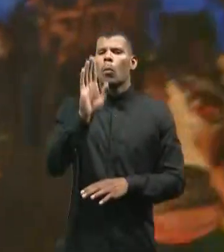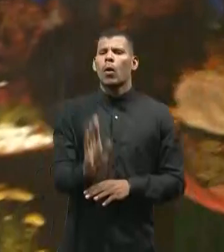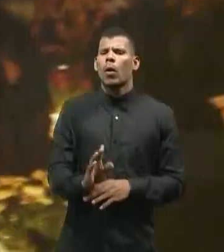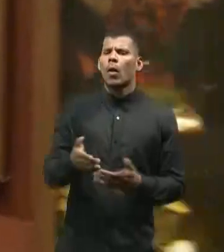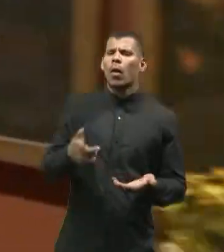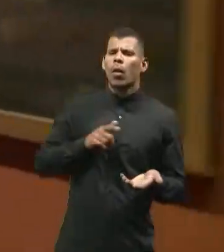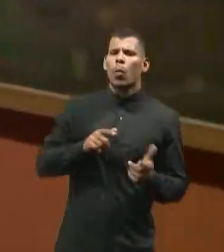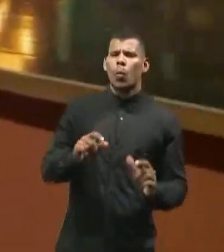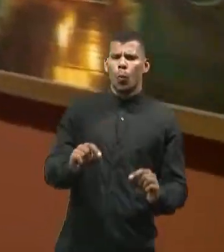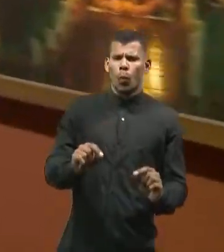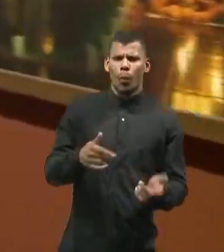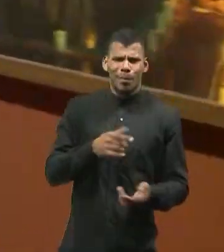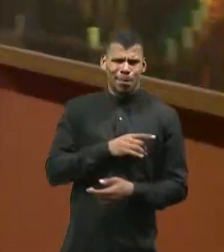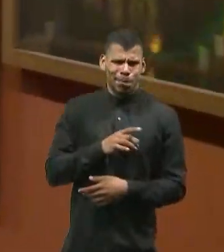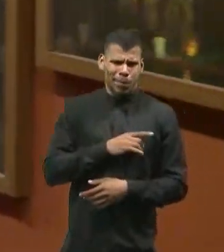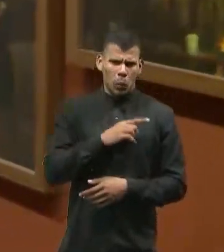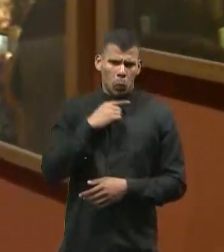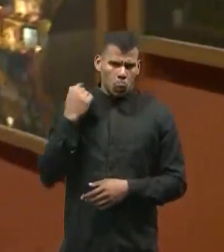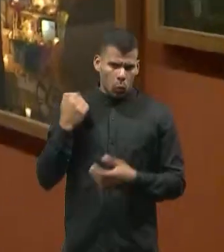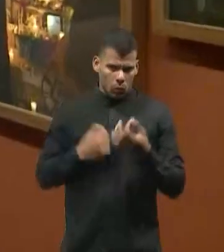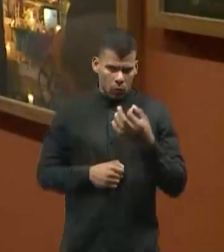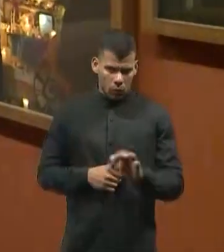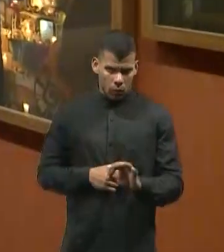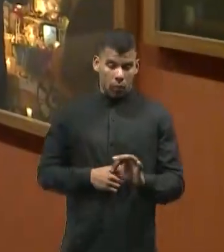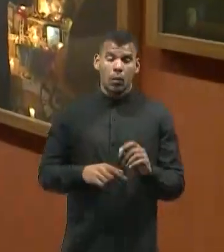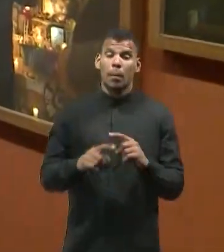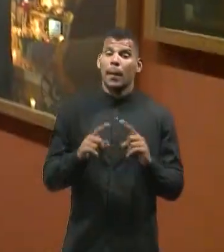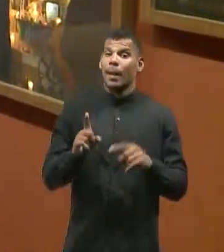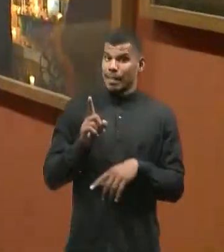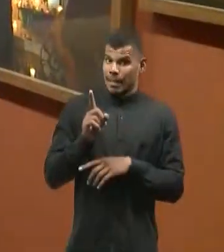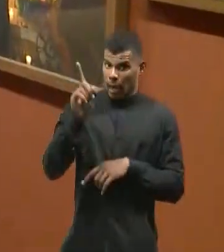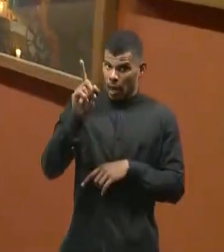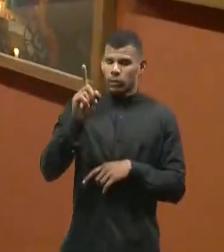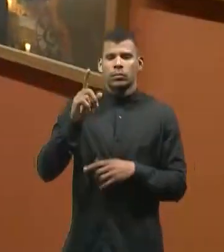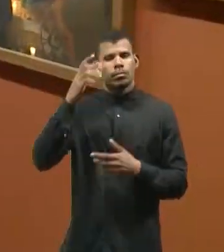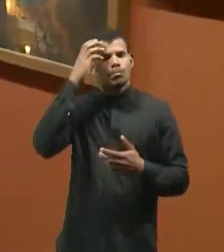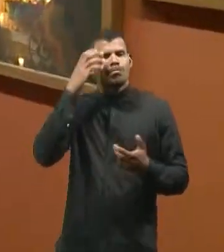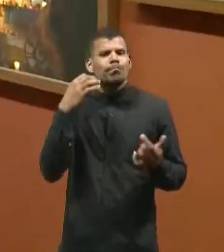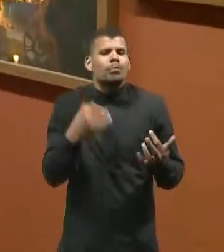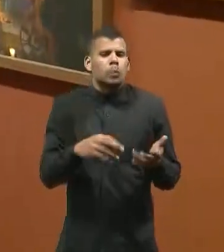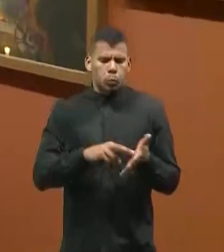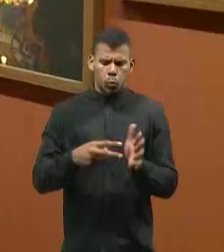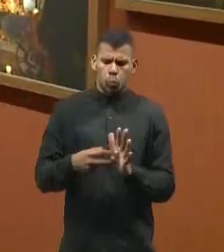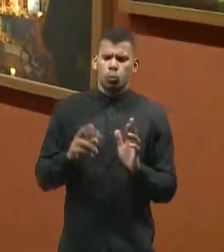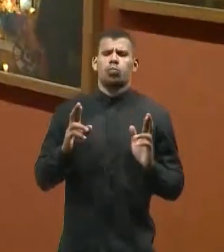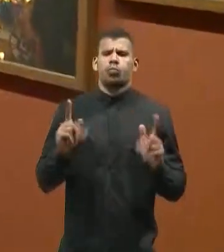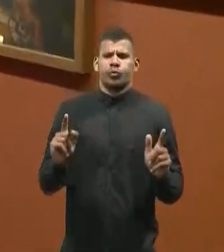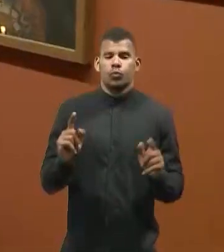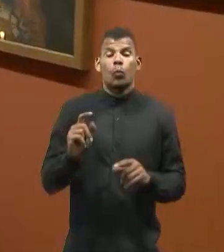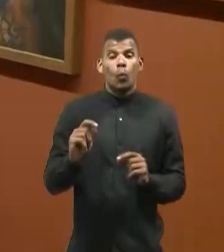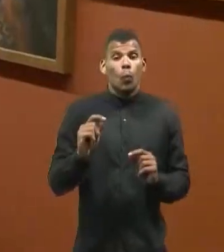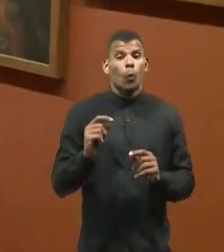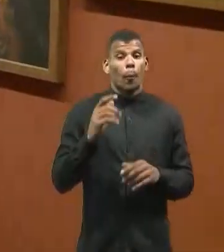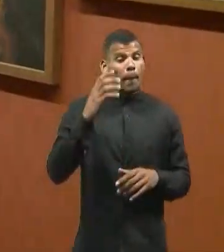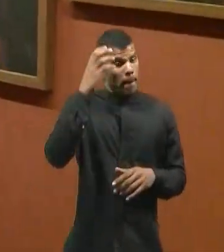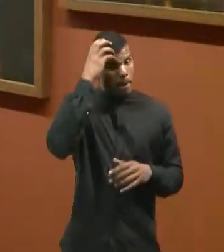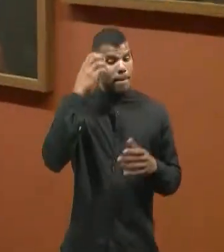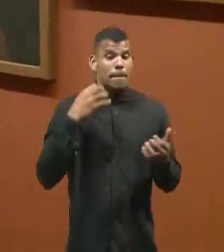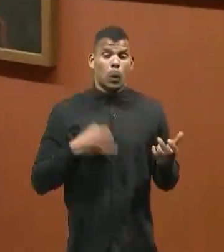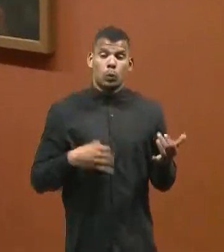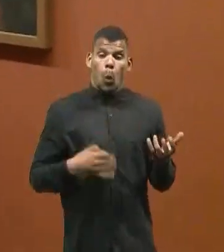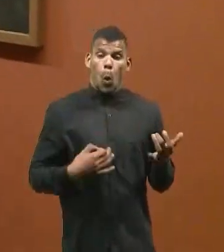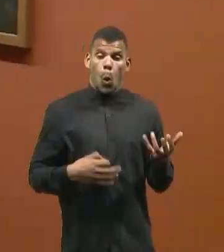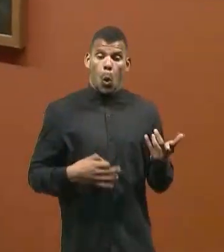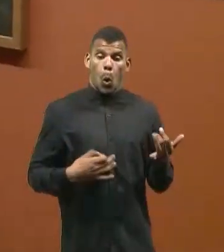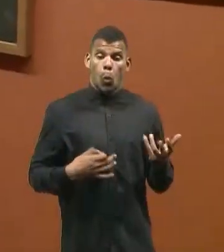um determinado medo da morte. Mas é uma celebração da vida lá, né? É uma celebração da vida, né? Onde os mexicanos têm essa cultura linda,